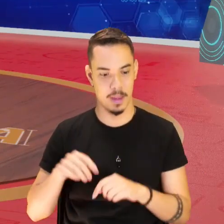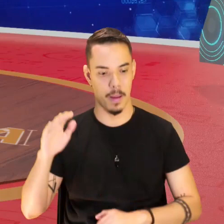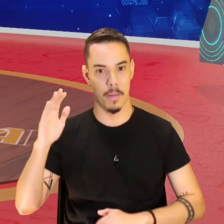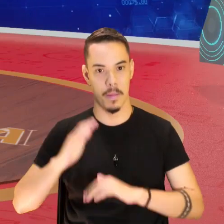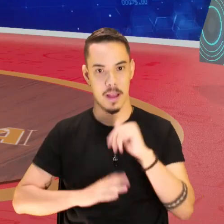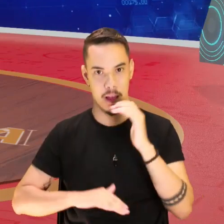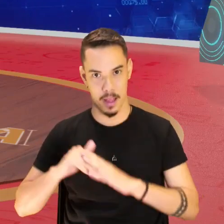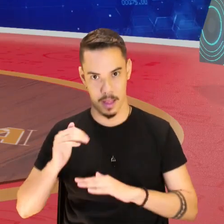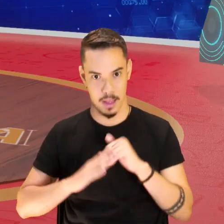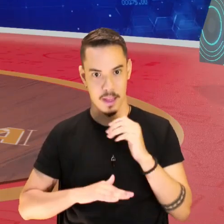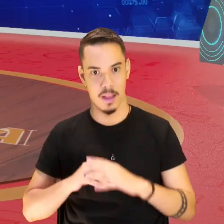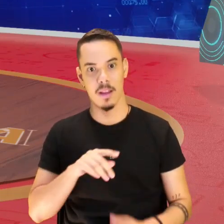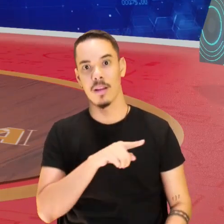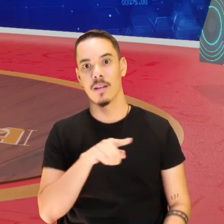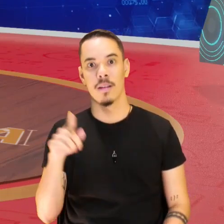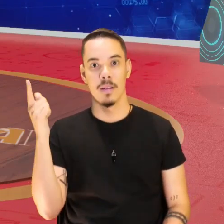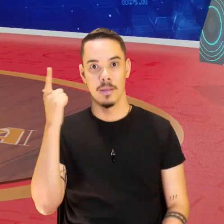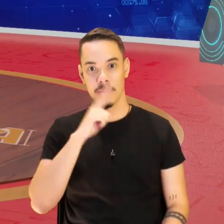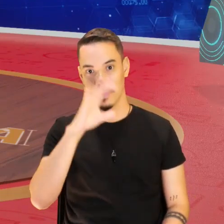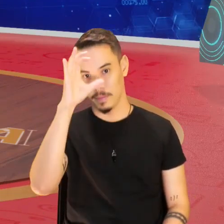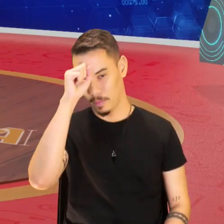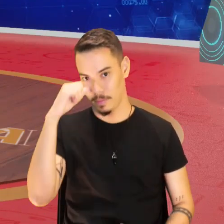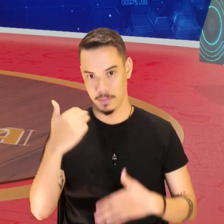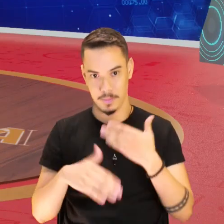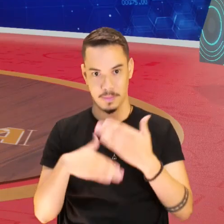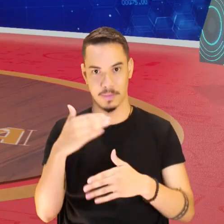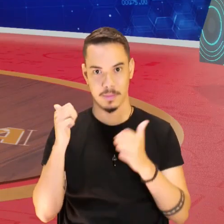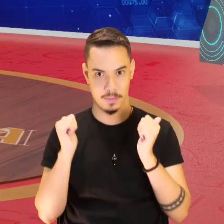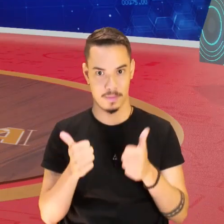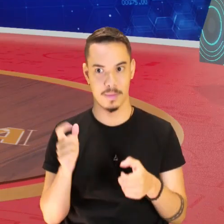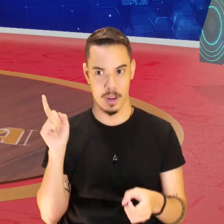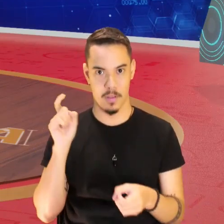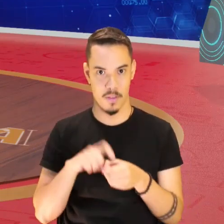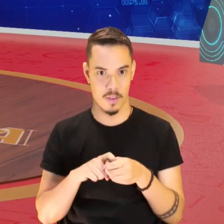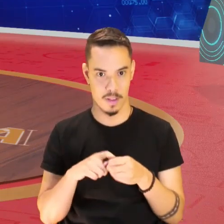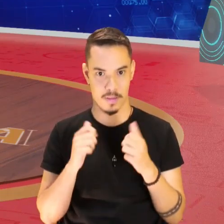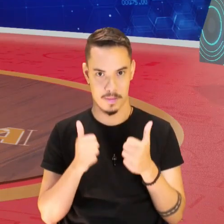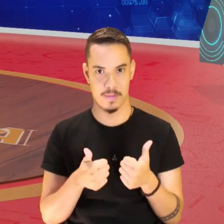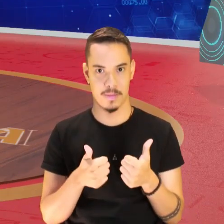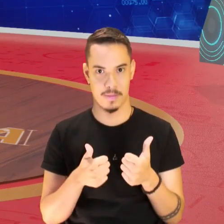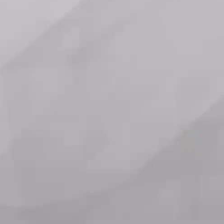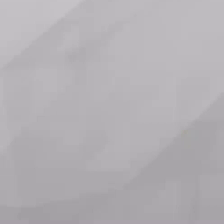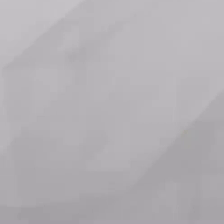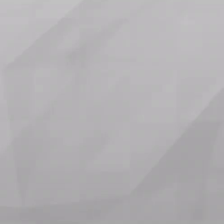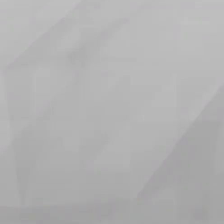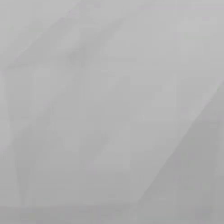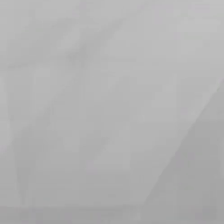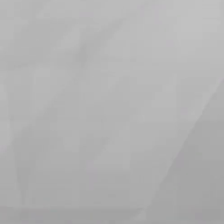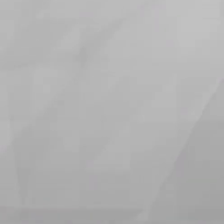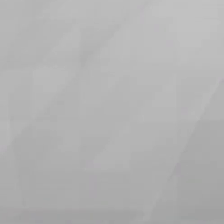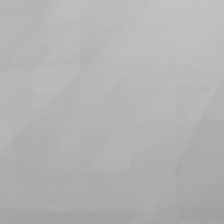prática com certeza vocês vão cada vez aprendendo mais e melhor tá bom já já estamos de volta até lá